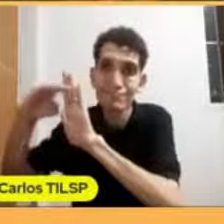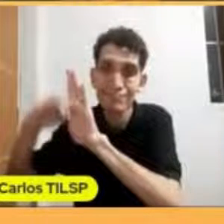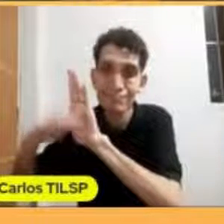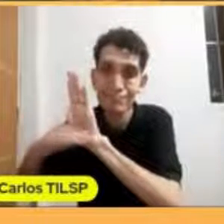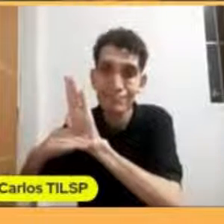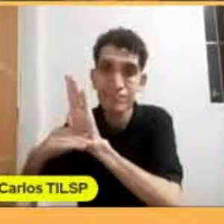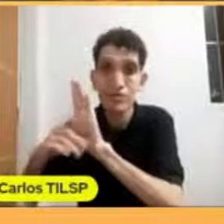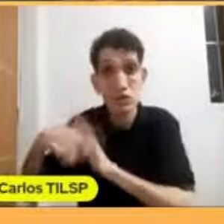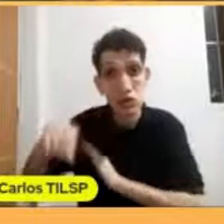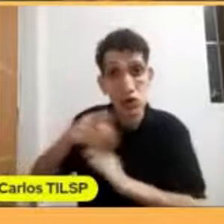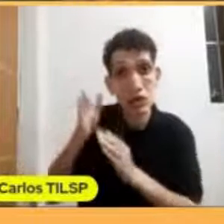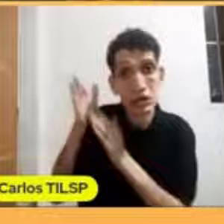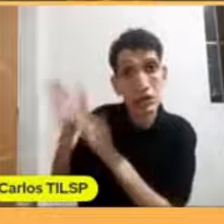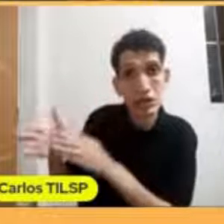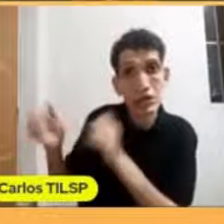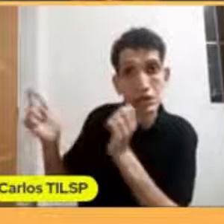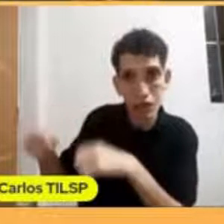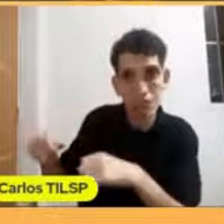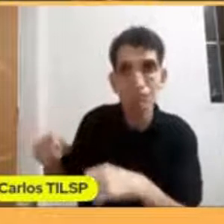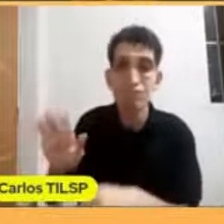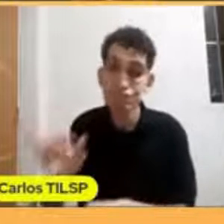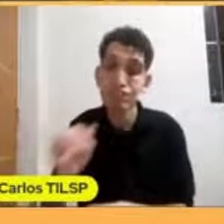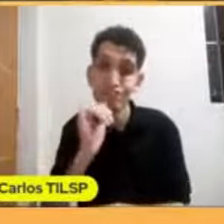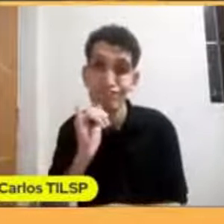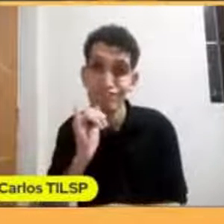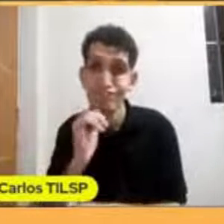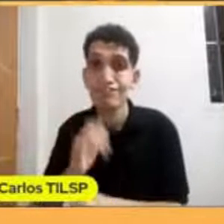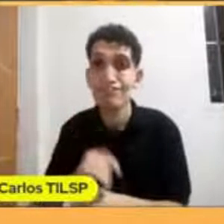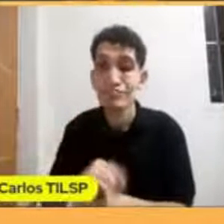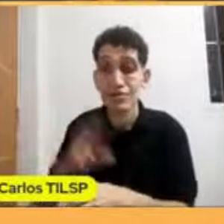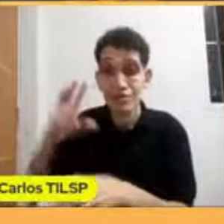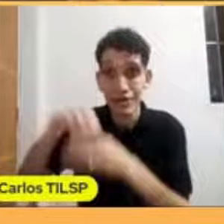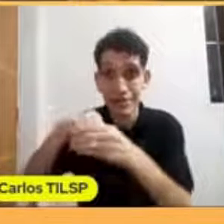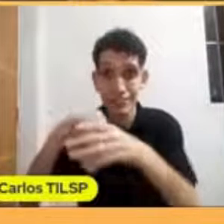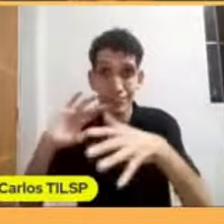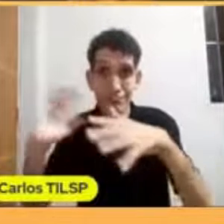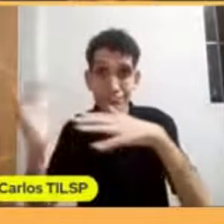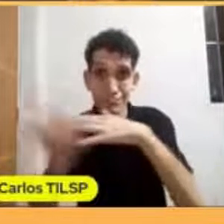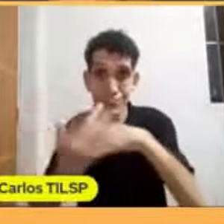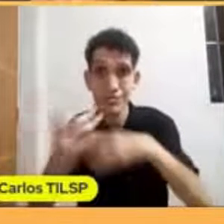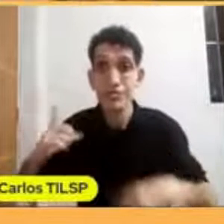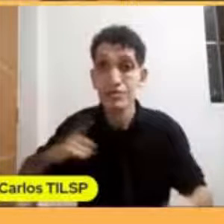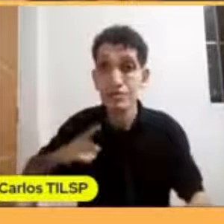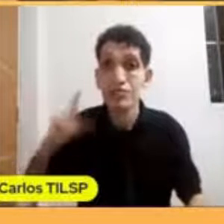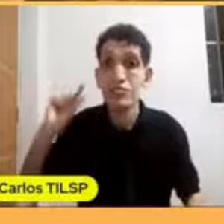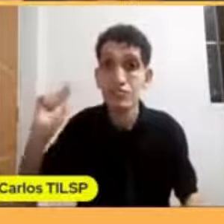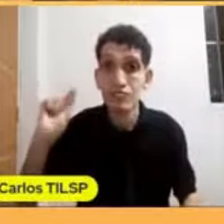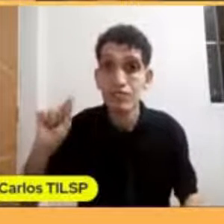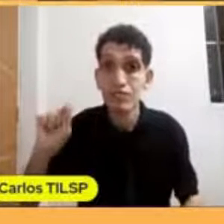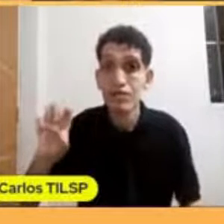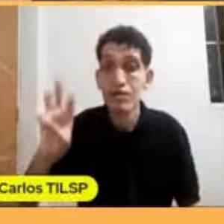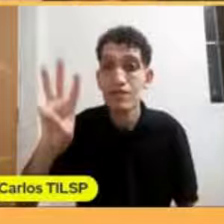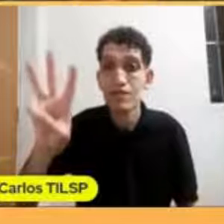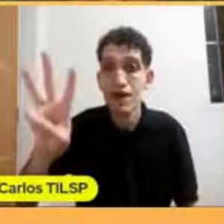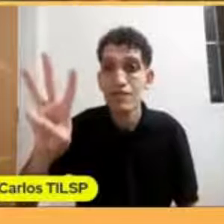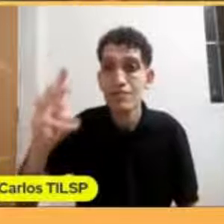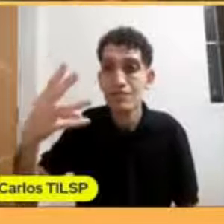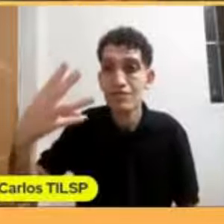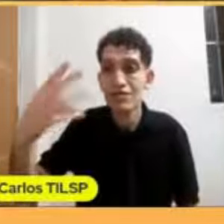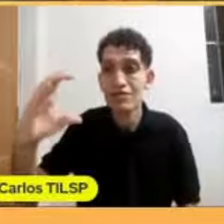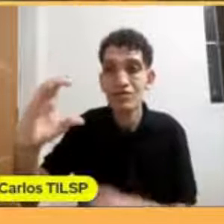seguir, tá certo? Então, o que que acontece? No digital, existe pelo W3C, o